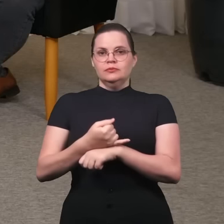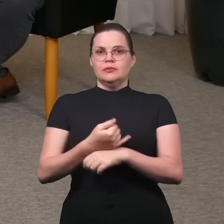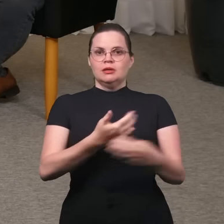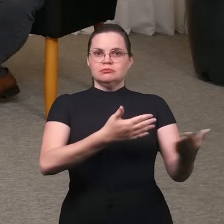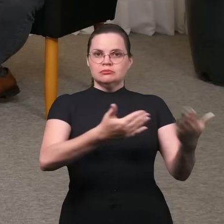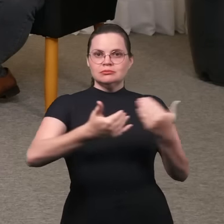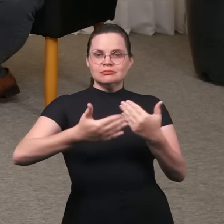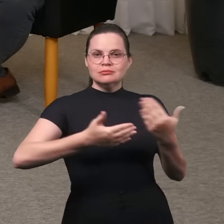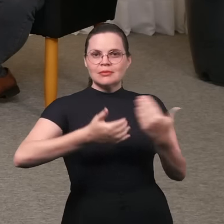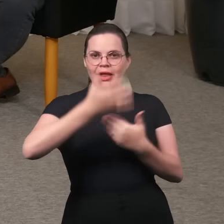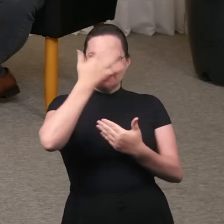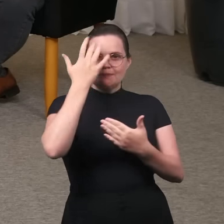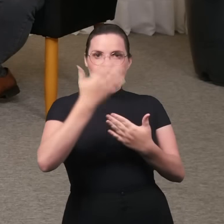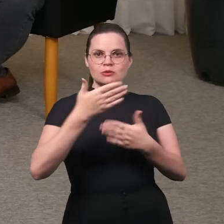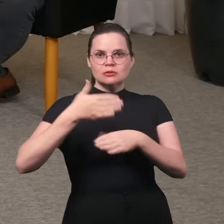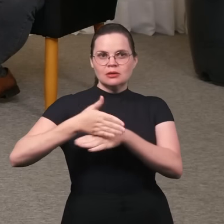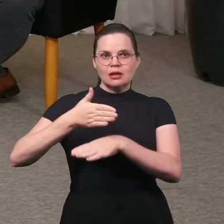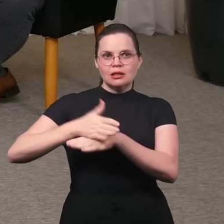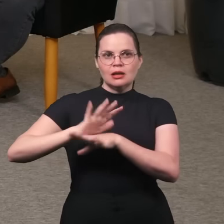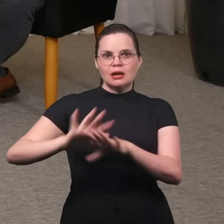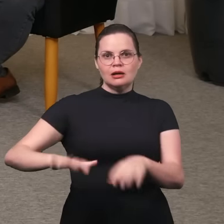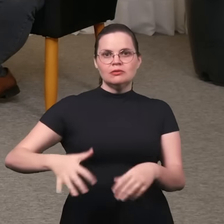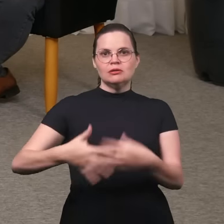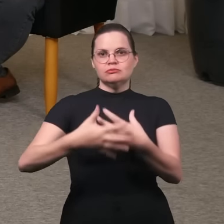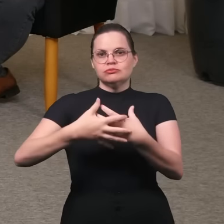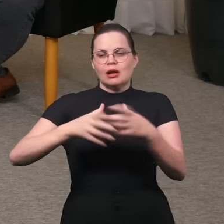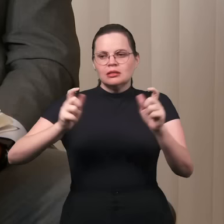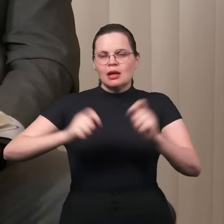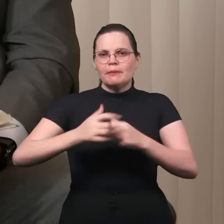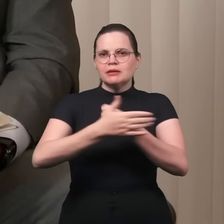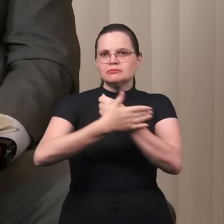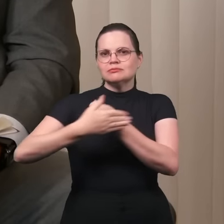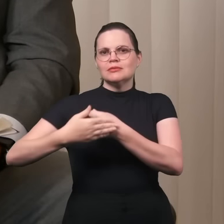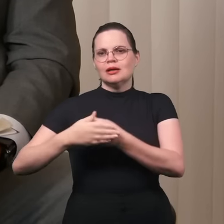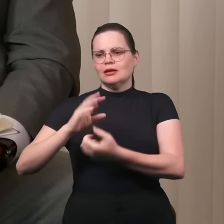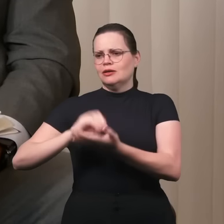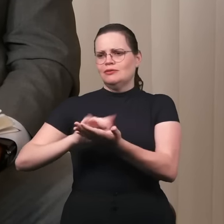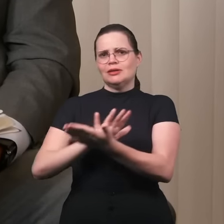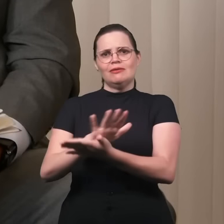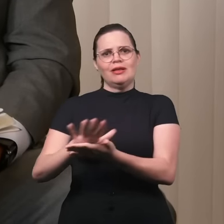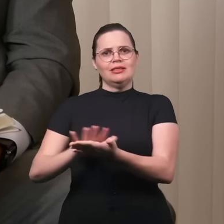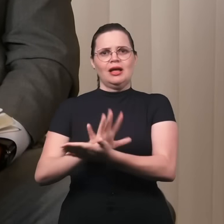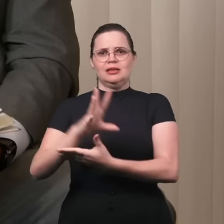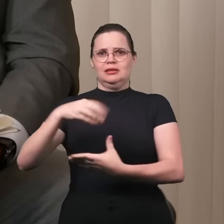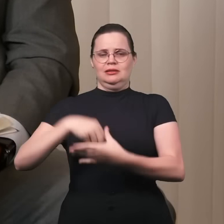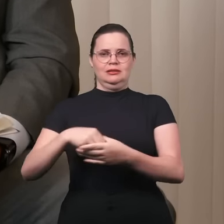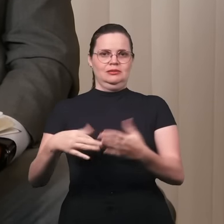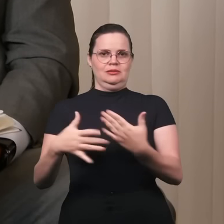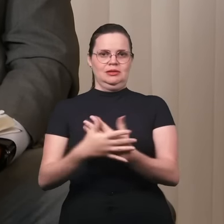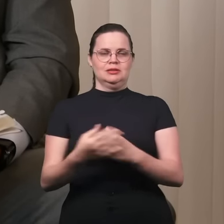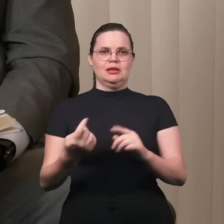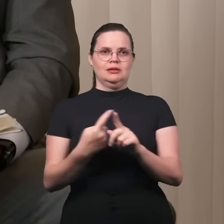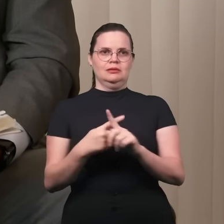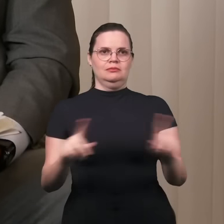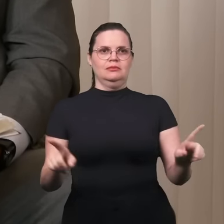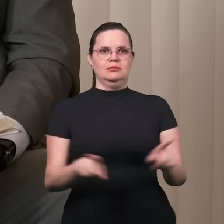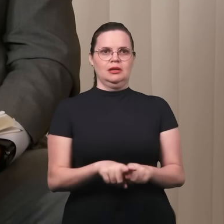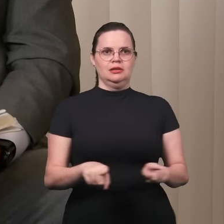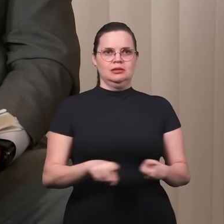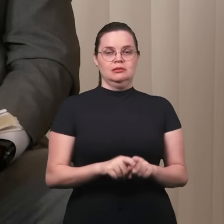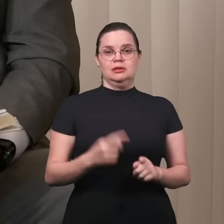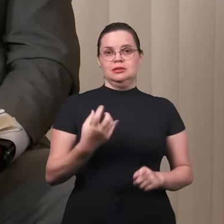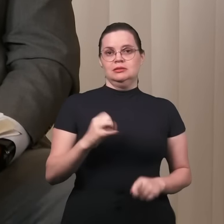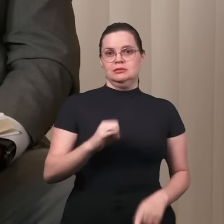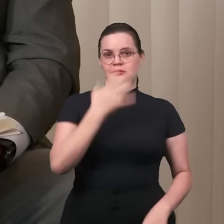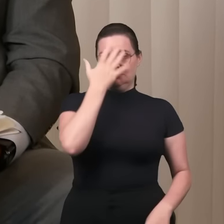porque dentro dela nada havia falta. Então era uma cidade, agora claro, né? Para aqueles que eram